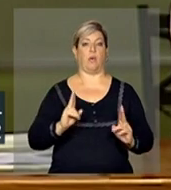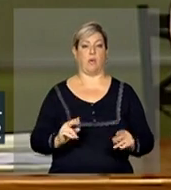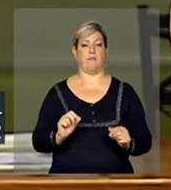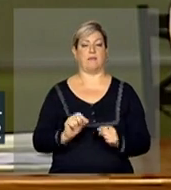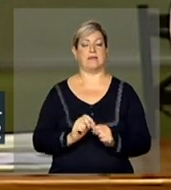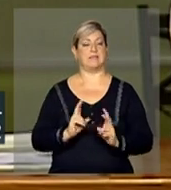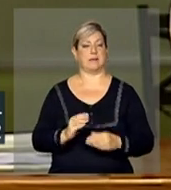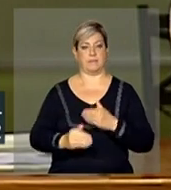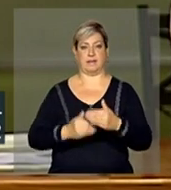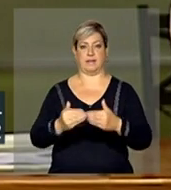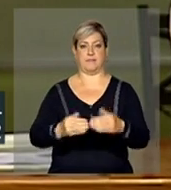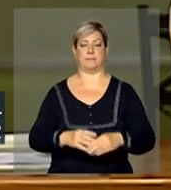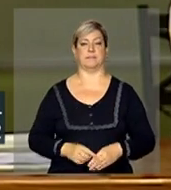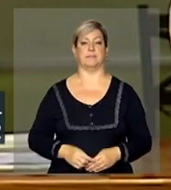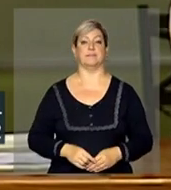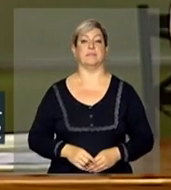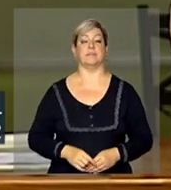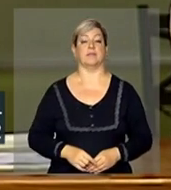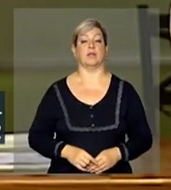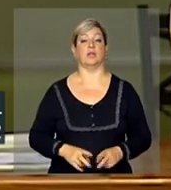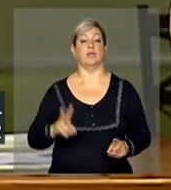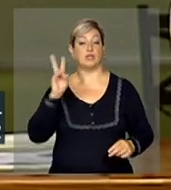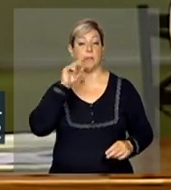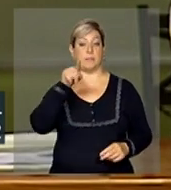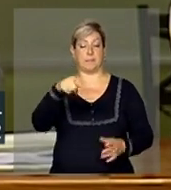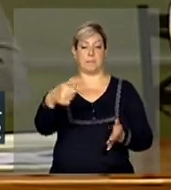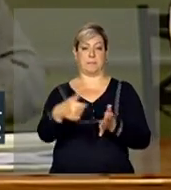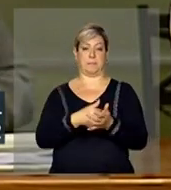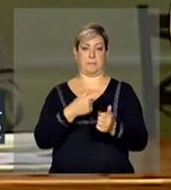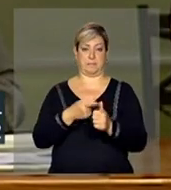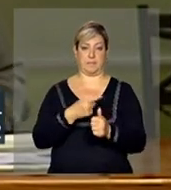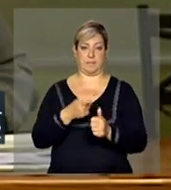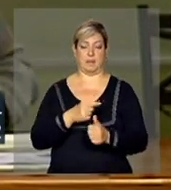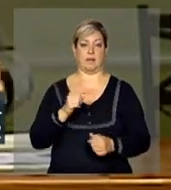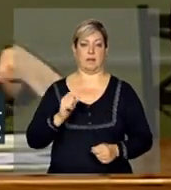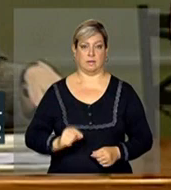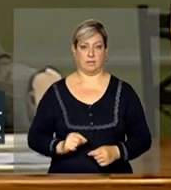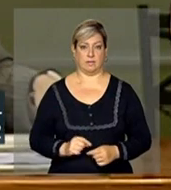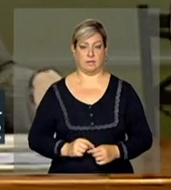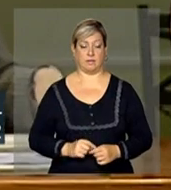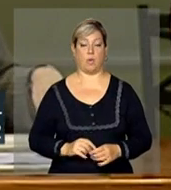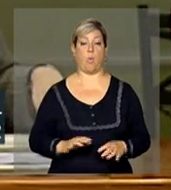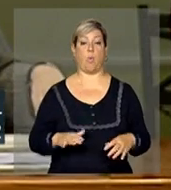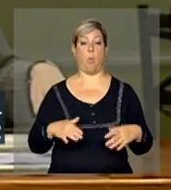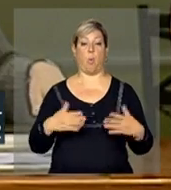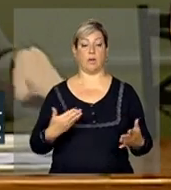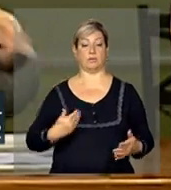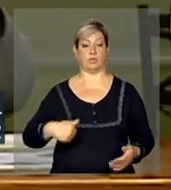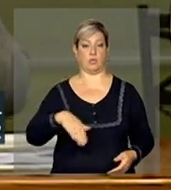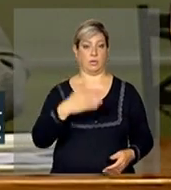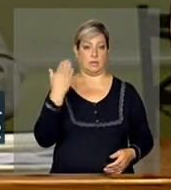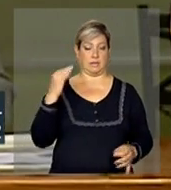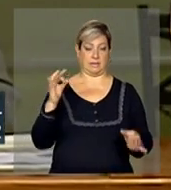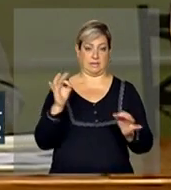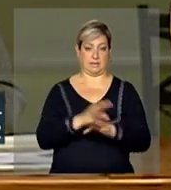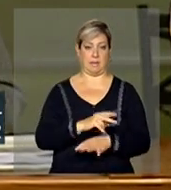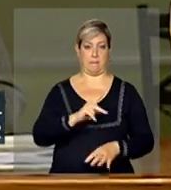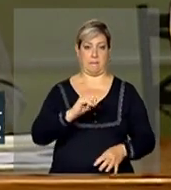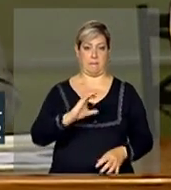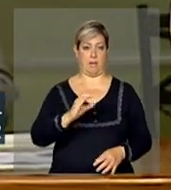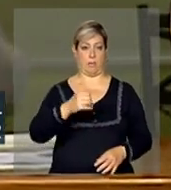balanço. Em relação à sua primeira pergunta, quando a gente terminou o PAC 1,